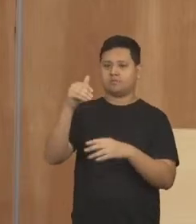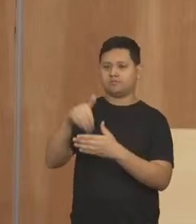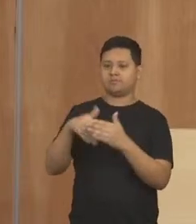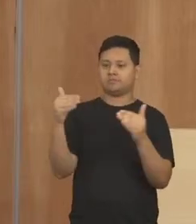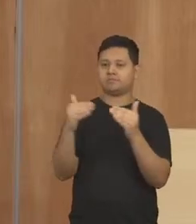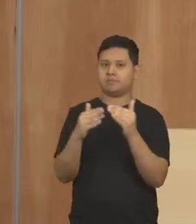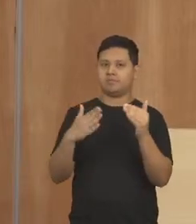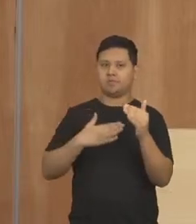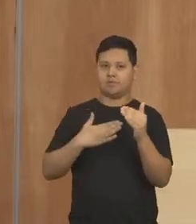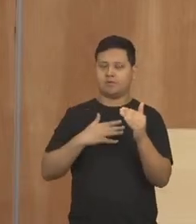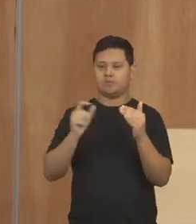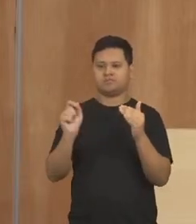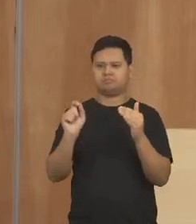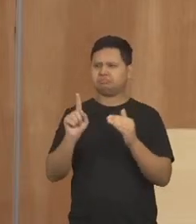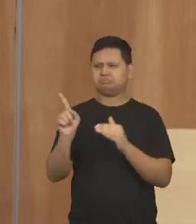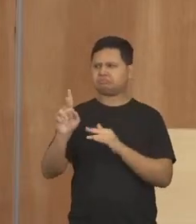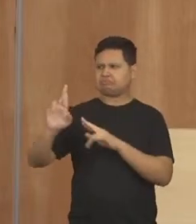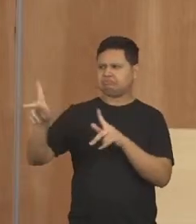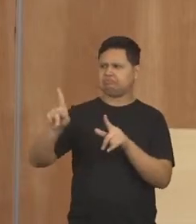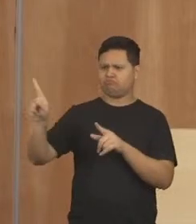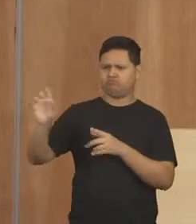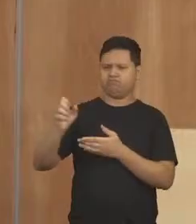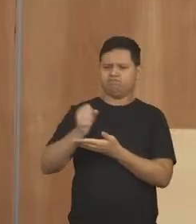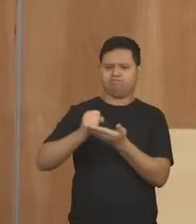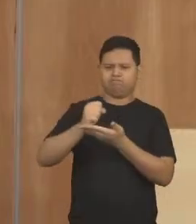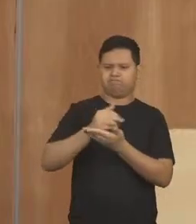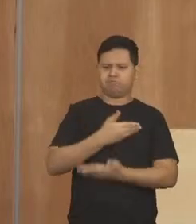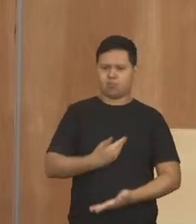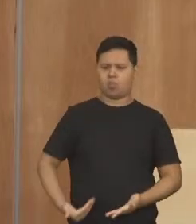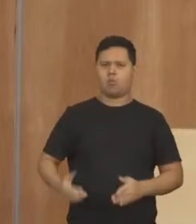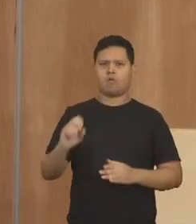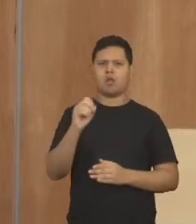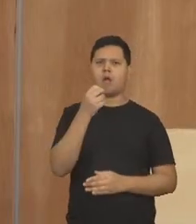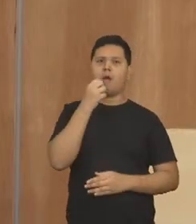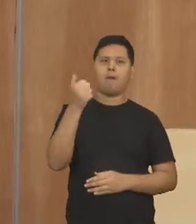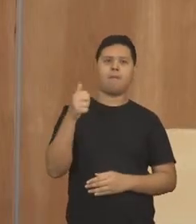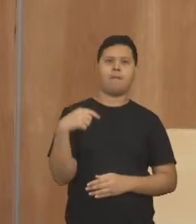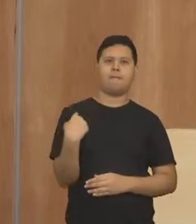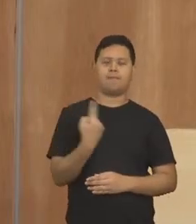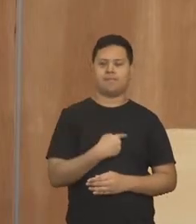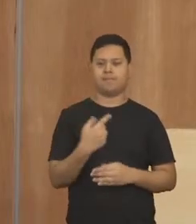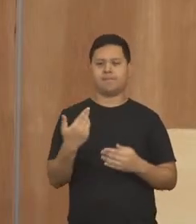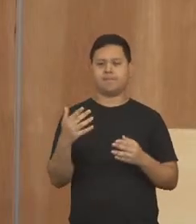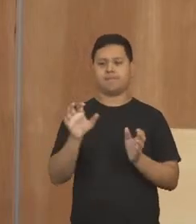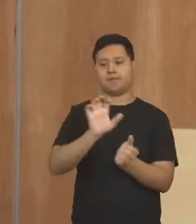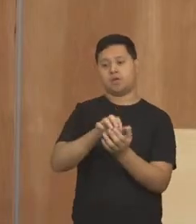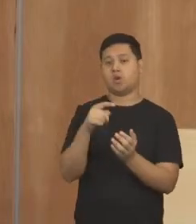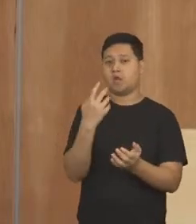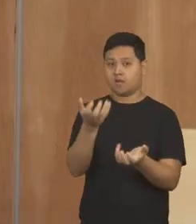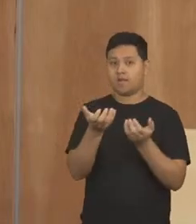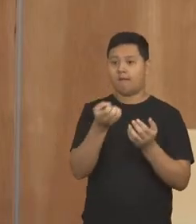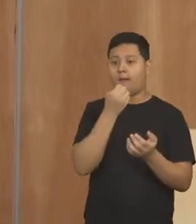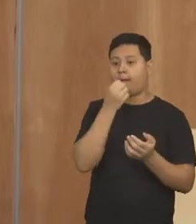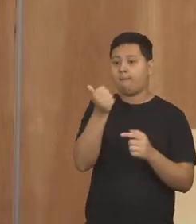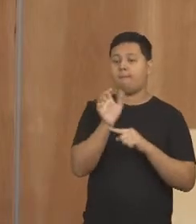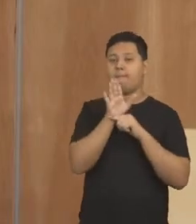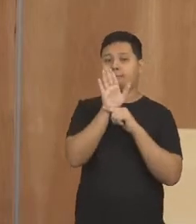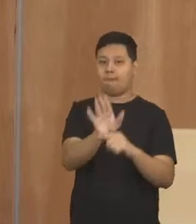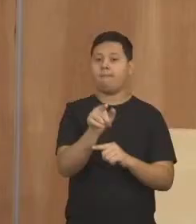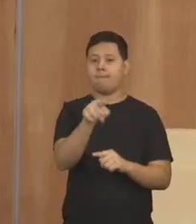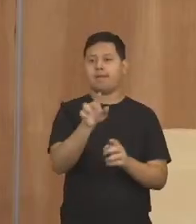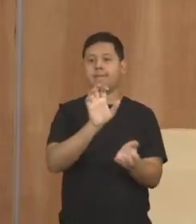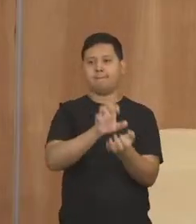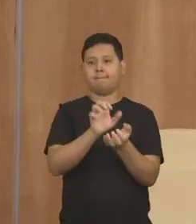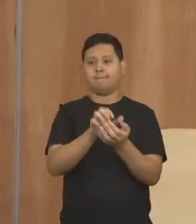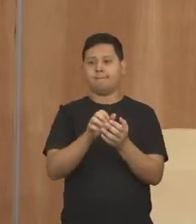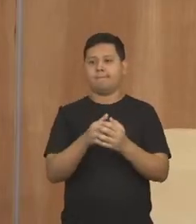como eu disse, não faz diferença se vem da base ou da oposição, o importante é ser bom para Jacareí. A gente quer o bem do povo jacariense. Então, para